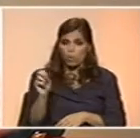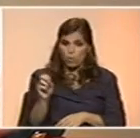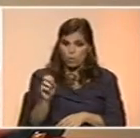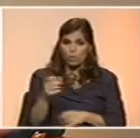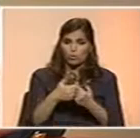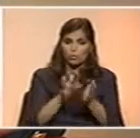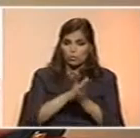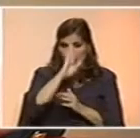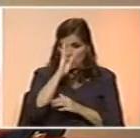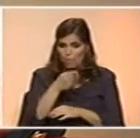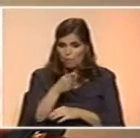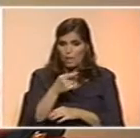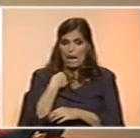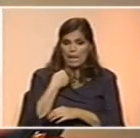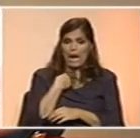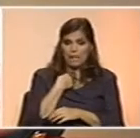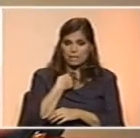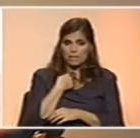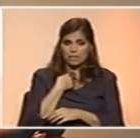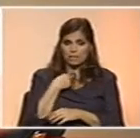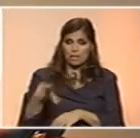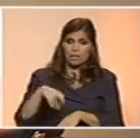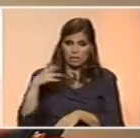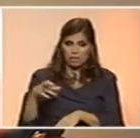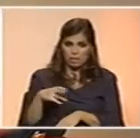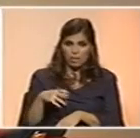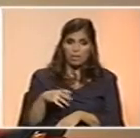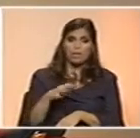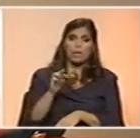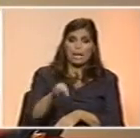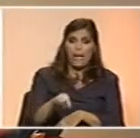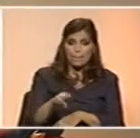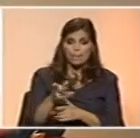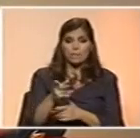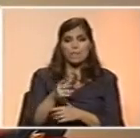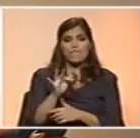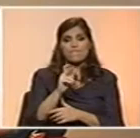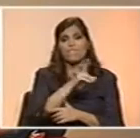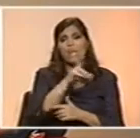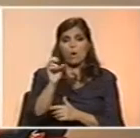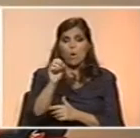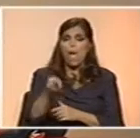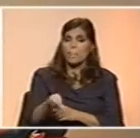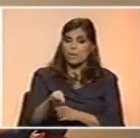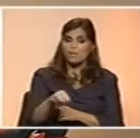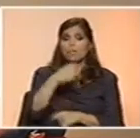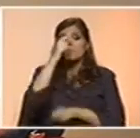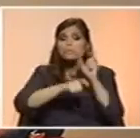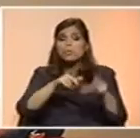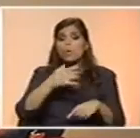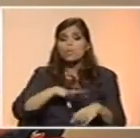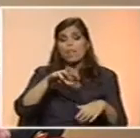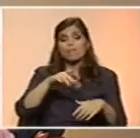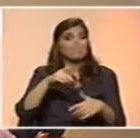toda a gente sabe que a carne é rica no ferro M e as pessoas têm alguma dúvida de como é que vão obter